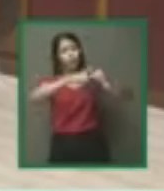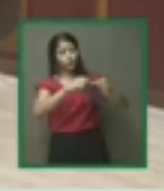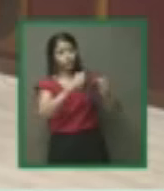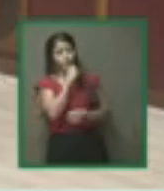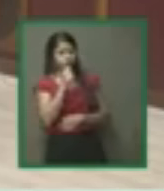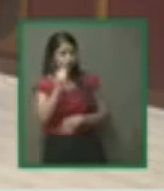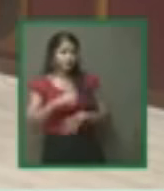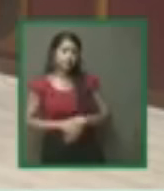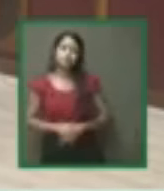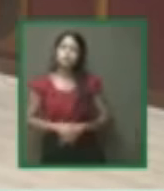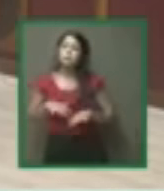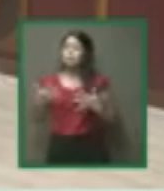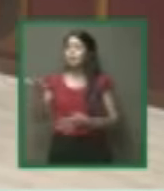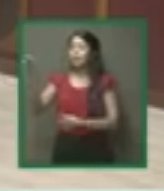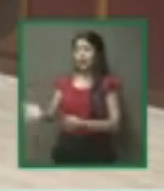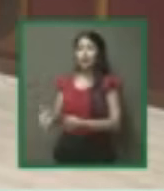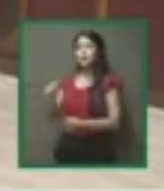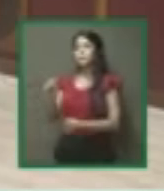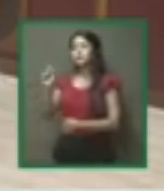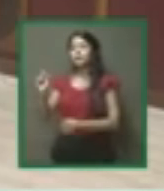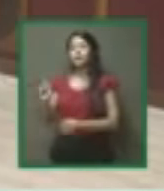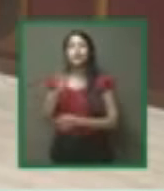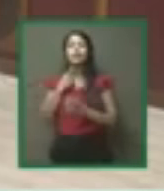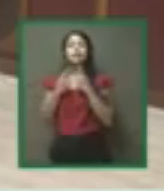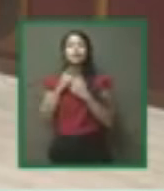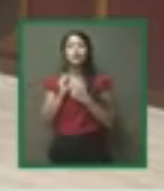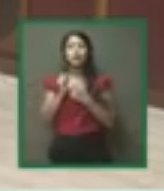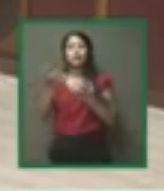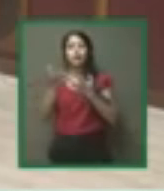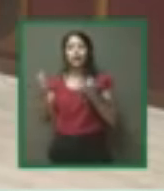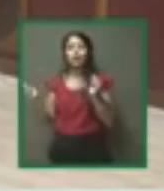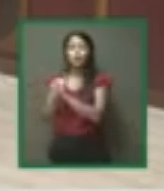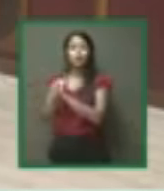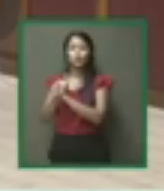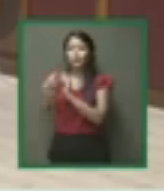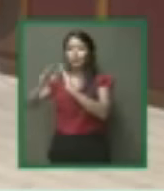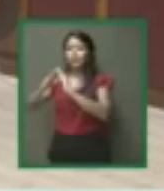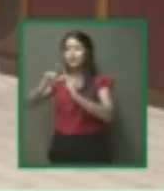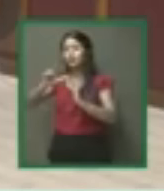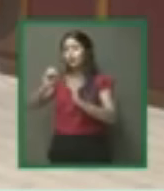embora, ele decidiu ir morar com o Lohan, na casa do Lohan.